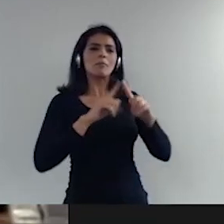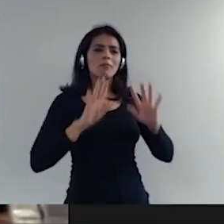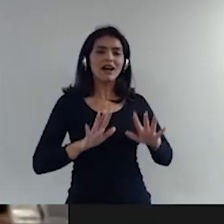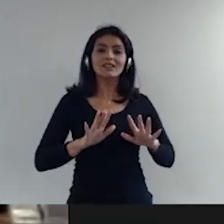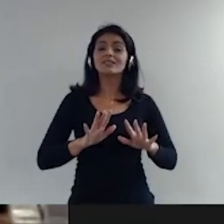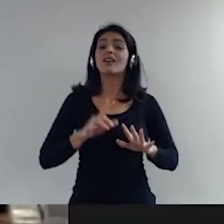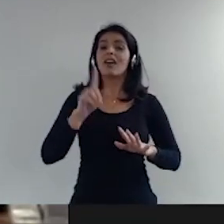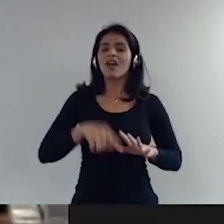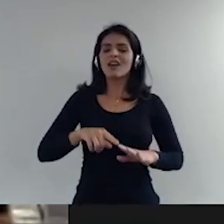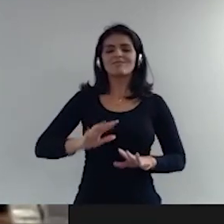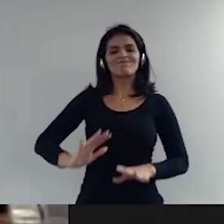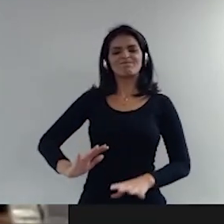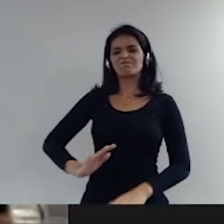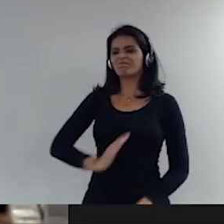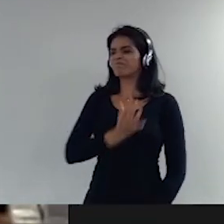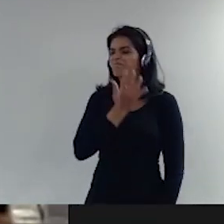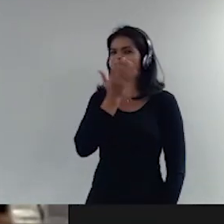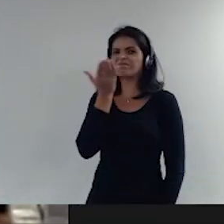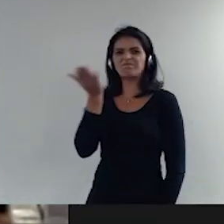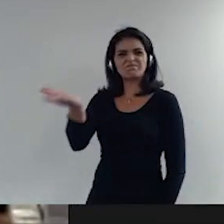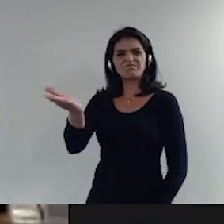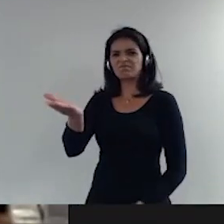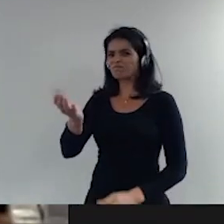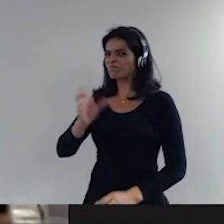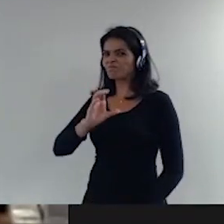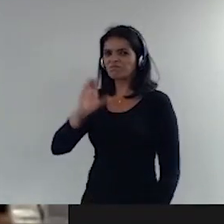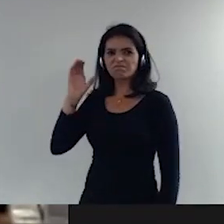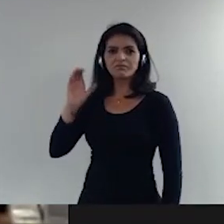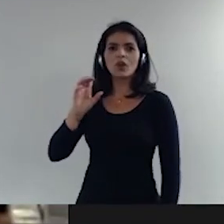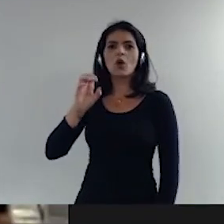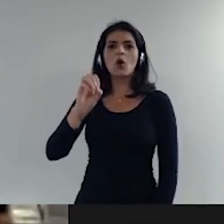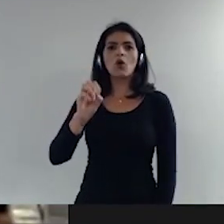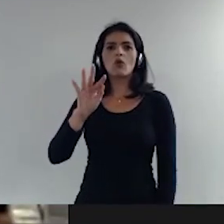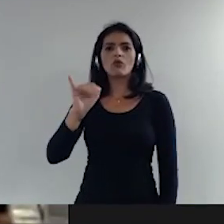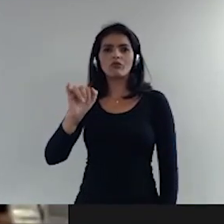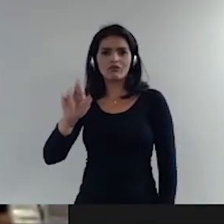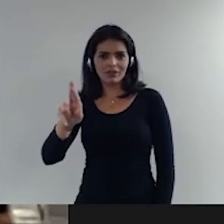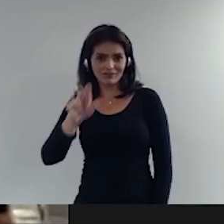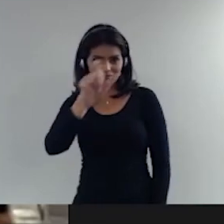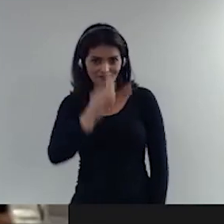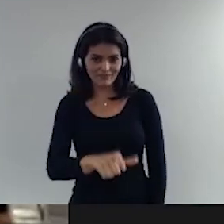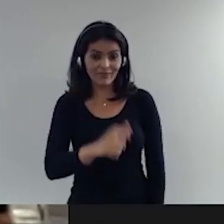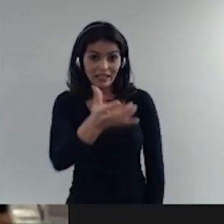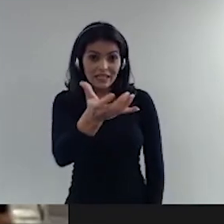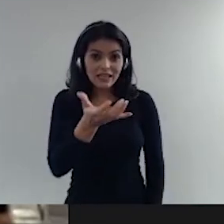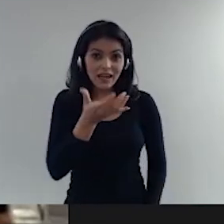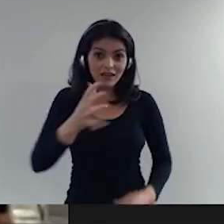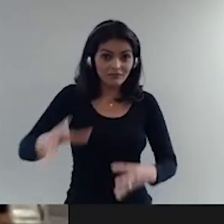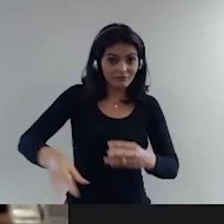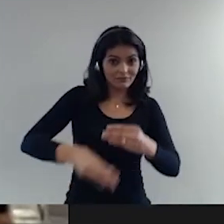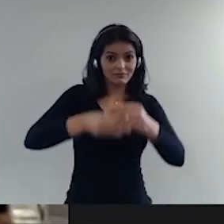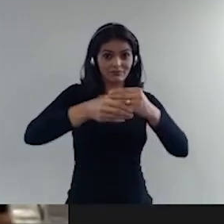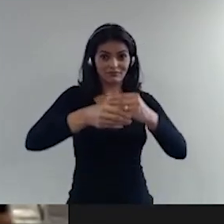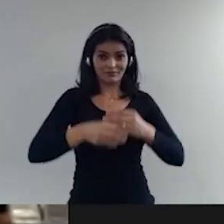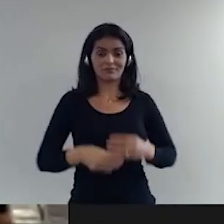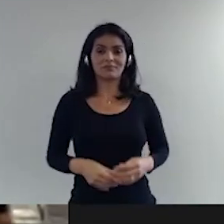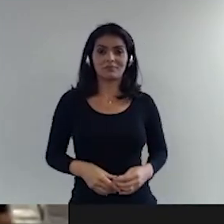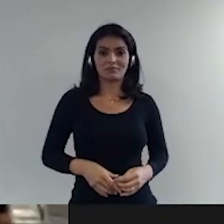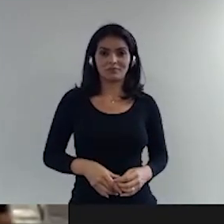repugnante. Doutor Ofir Filgueiras, o senhor gostaria de complementar